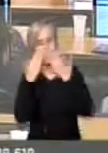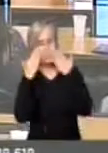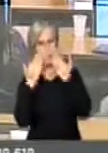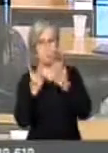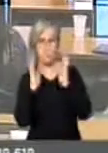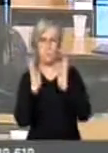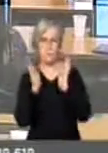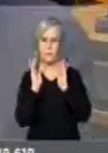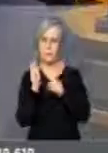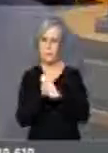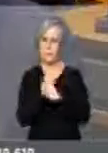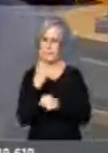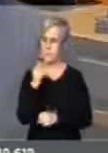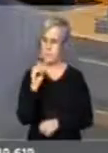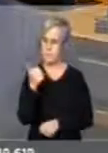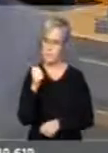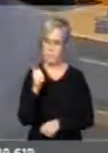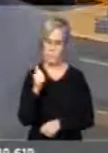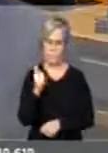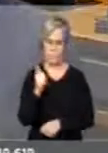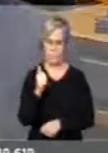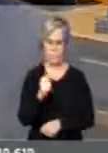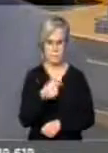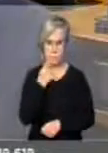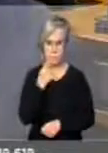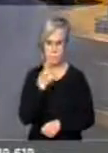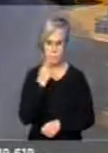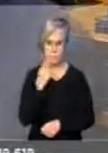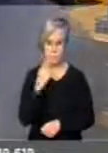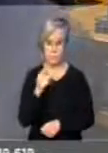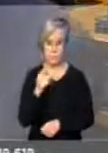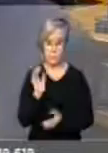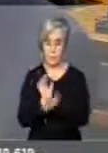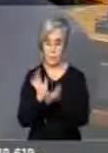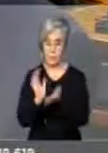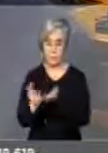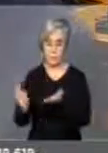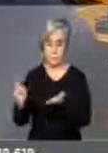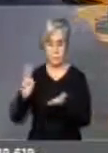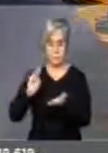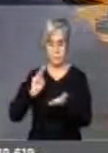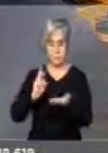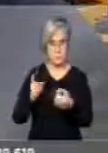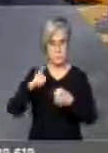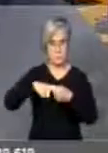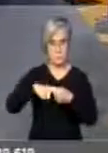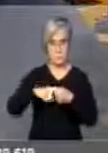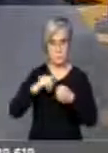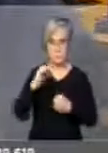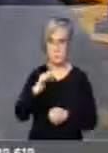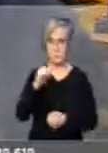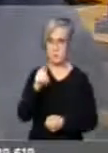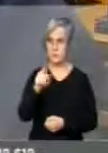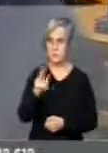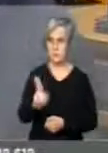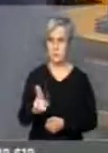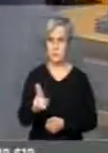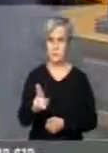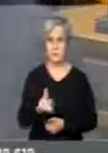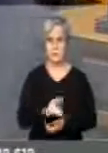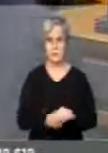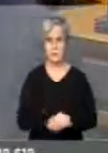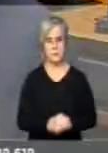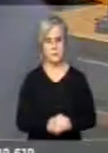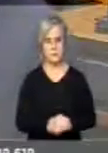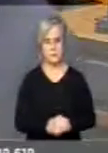em 2011, a 54, em que ela fala que os integrantes, do caso da CGU, uma ideia do Roosevelt Cavalcante,